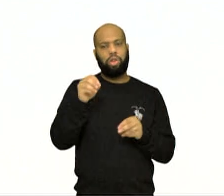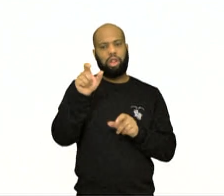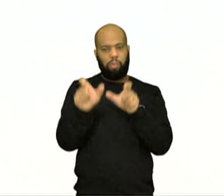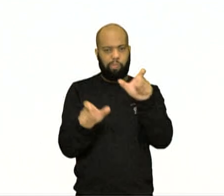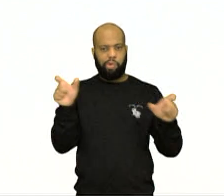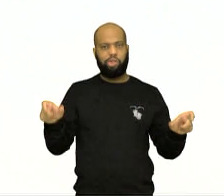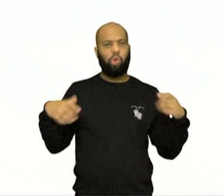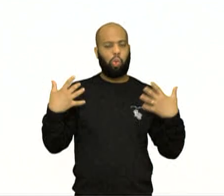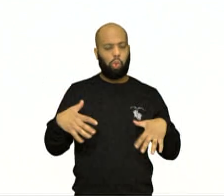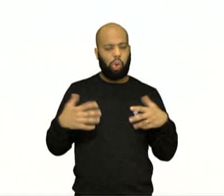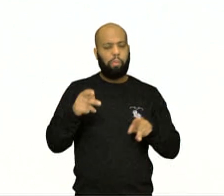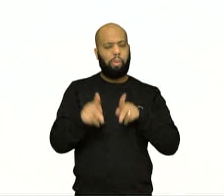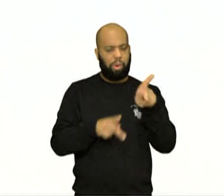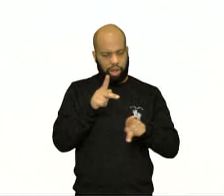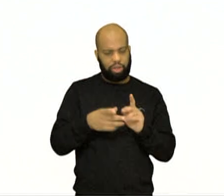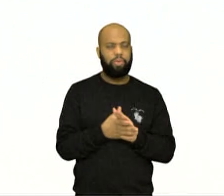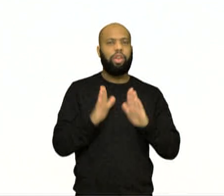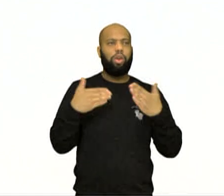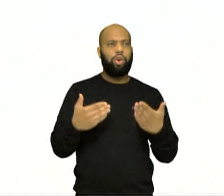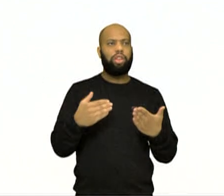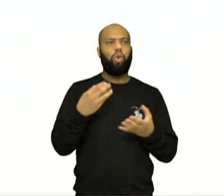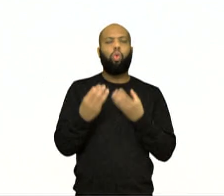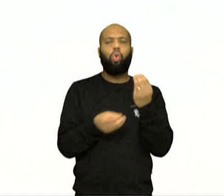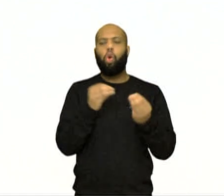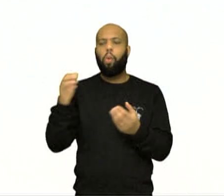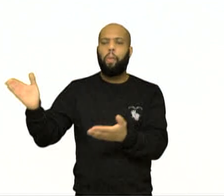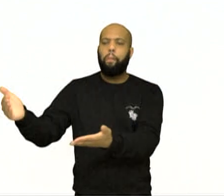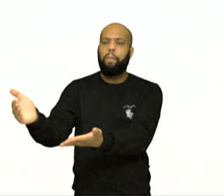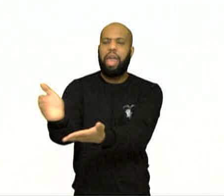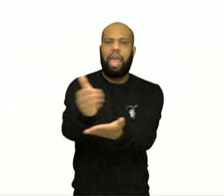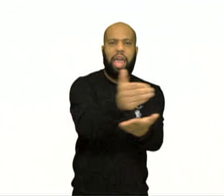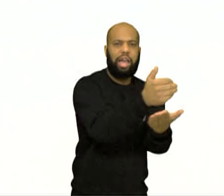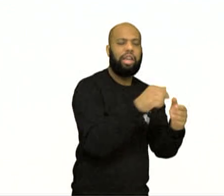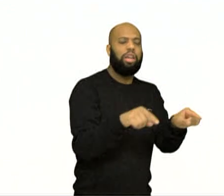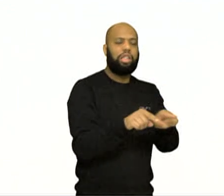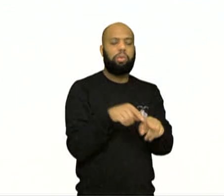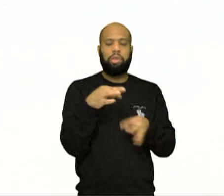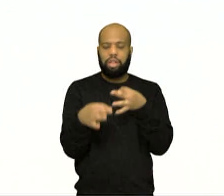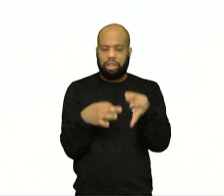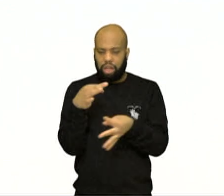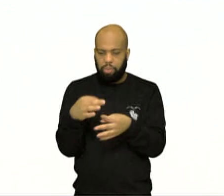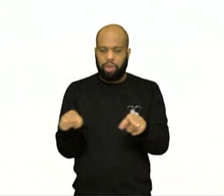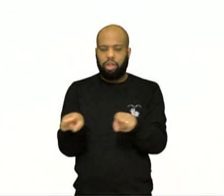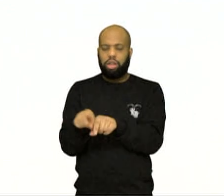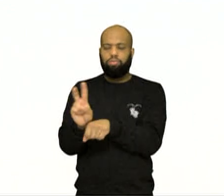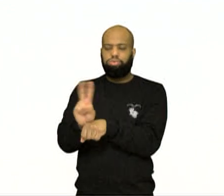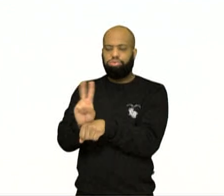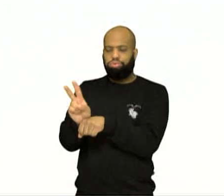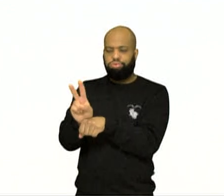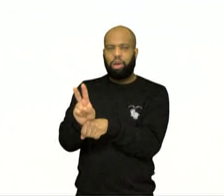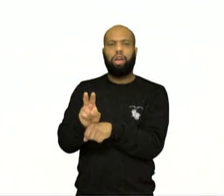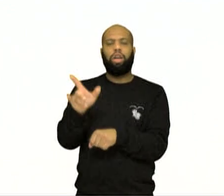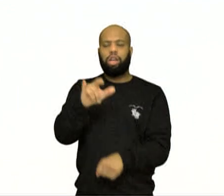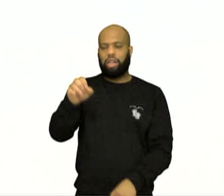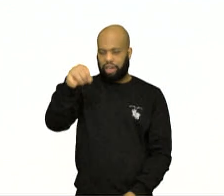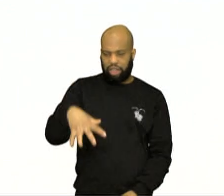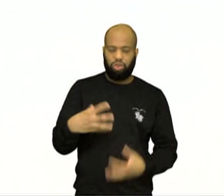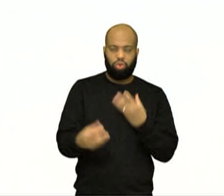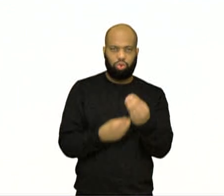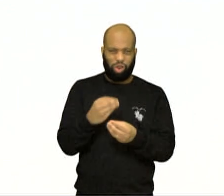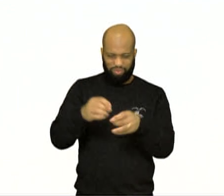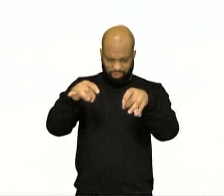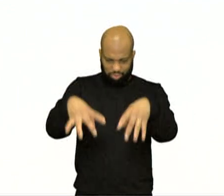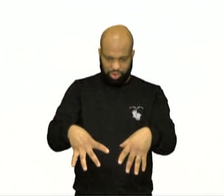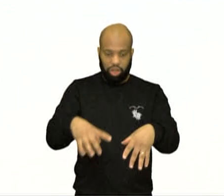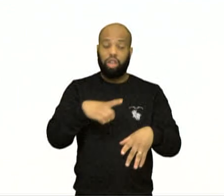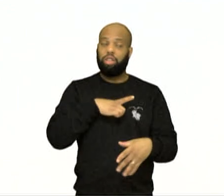nessas áreas, né? A coleta, o tratamento e a fiscalização, né, do lixo, né, de como está sendo descartado,